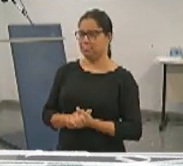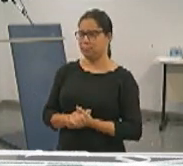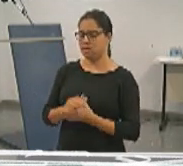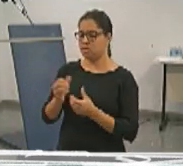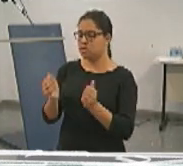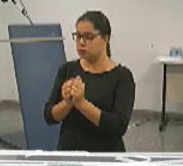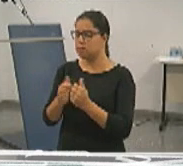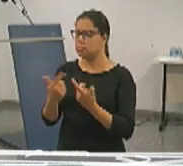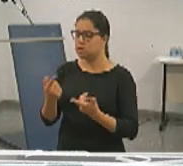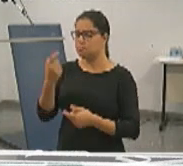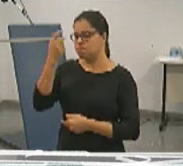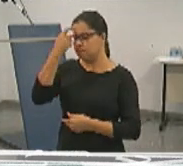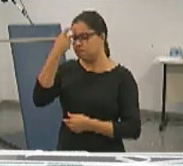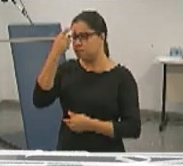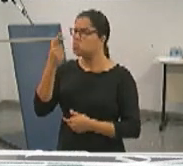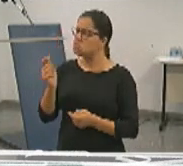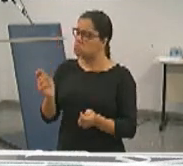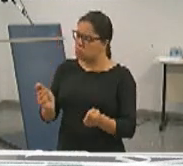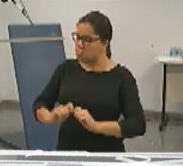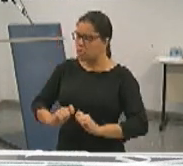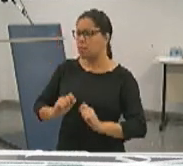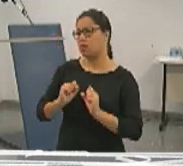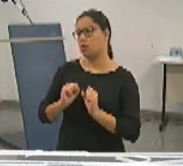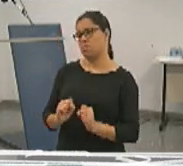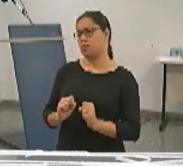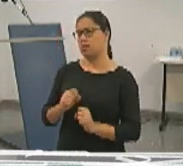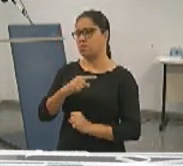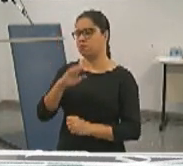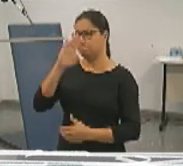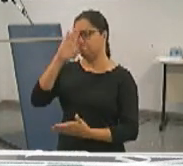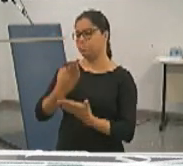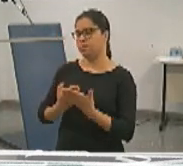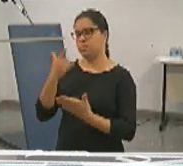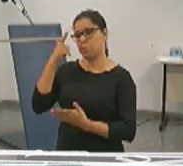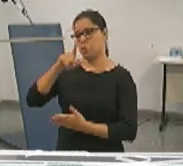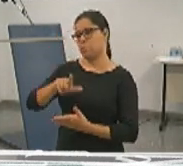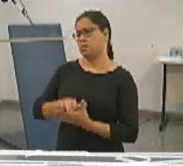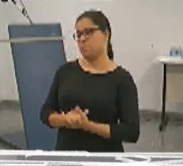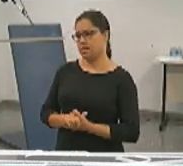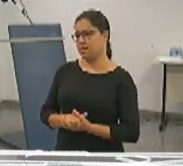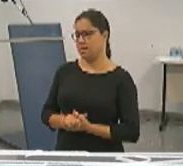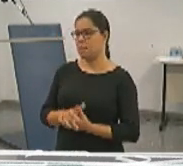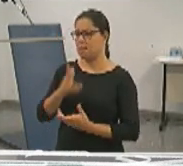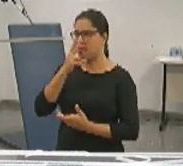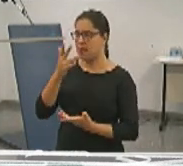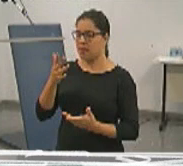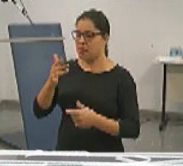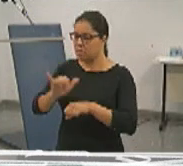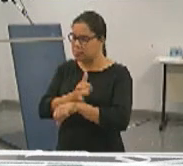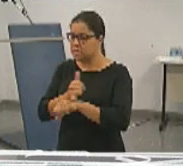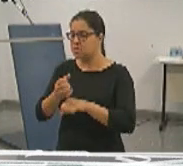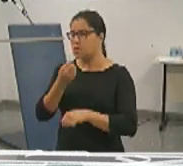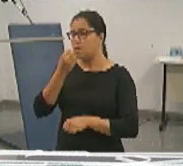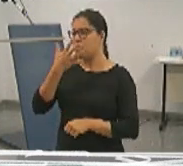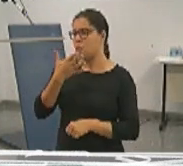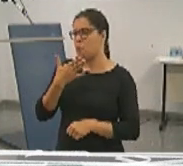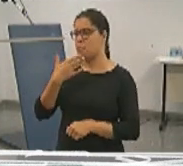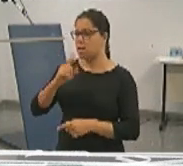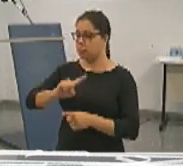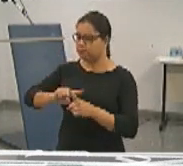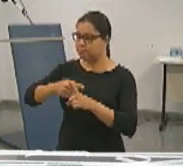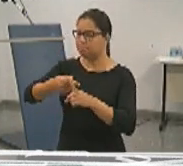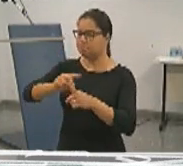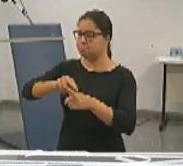é plenamente possível. Isso nós defendemos, né? Que a ferramenta EAD seja utilizada cada vez mais para